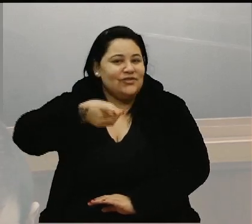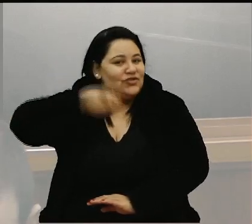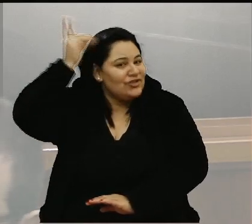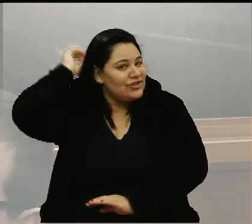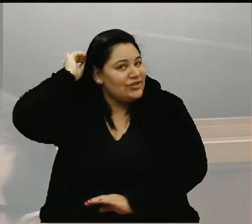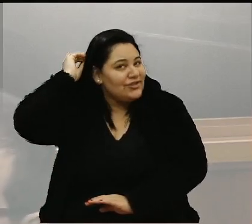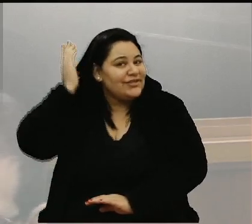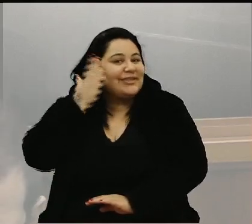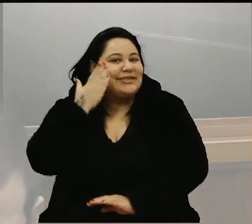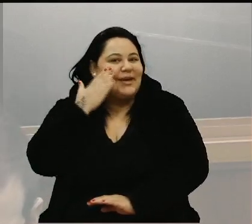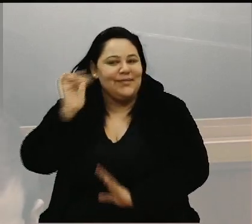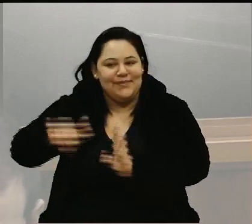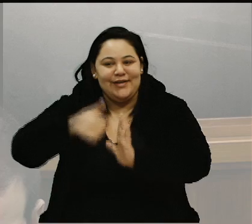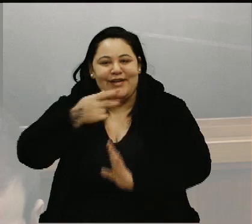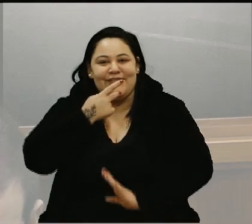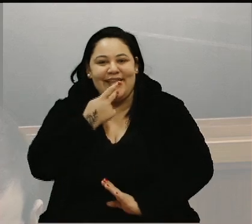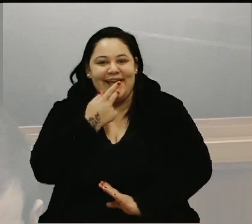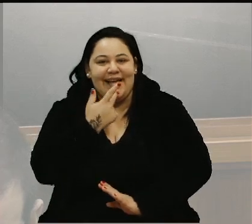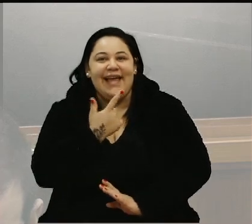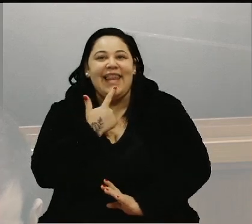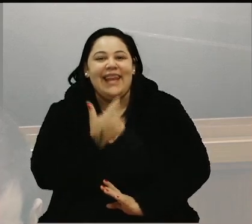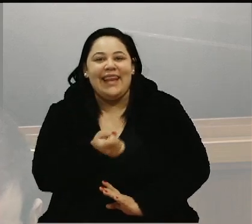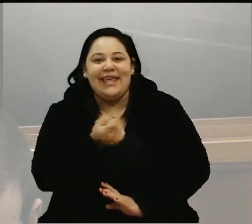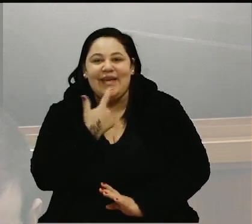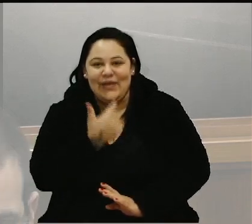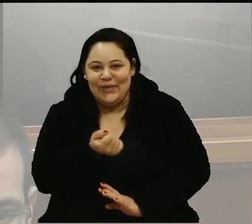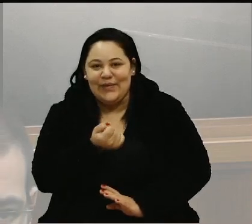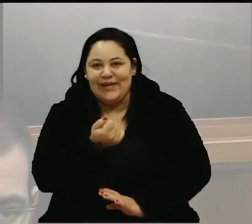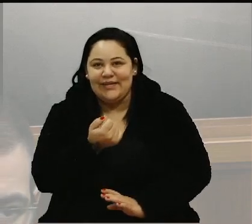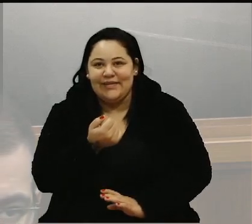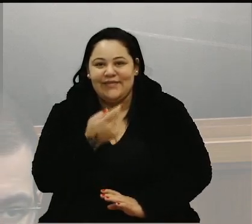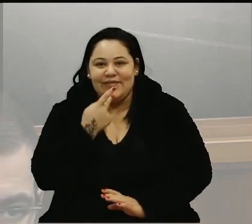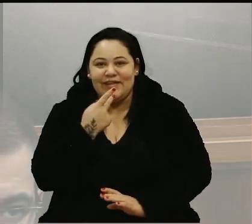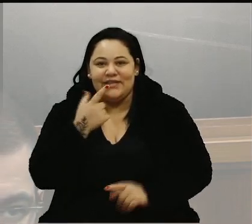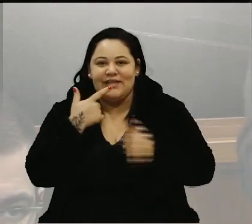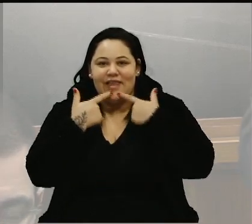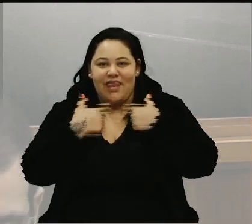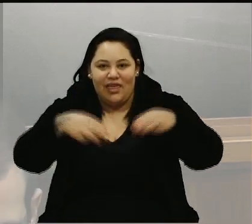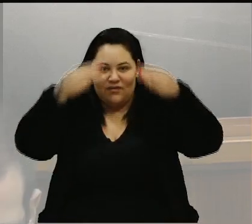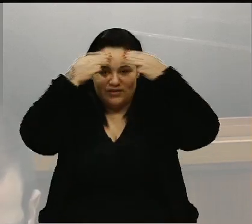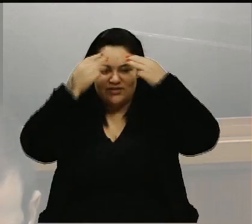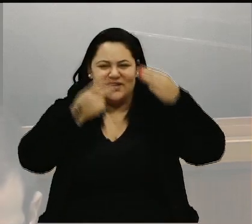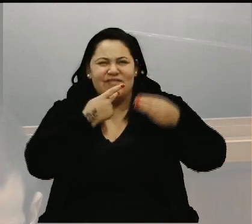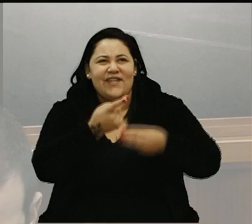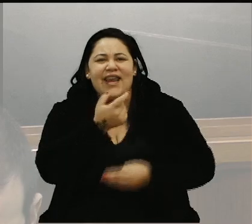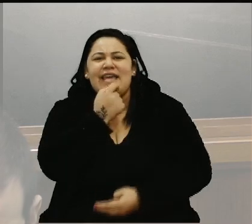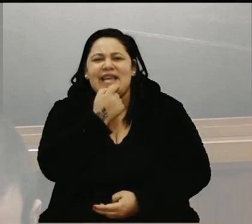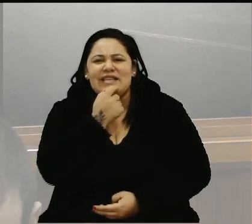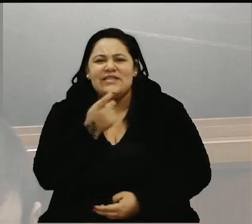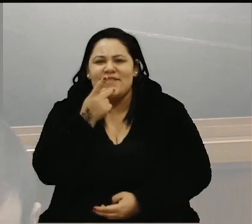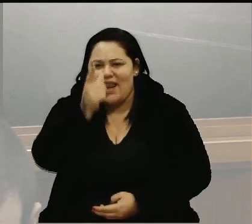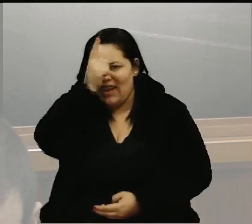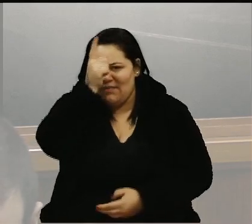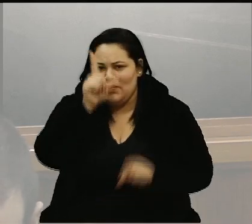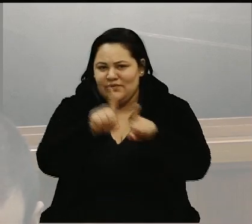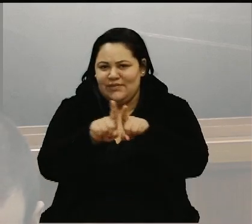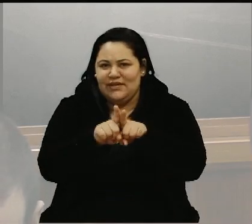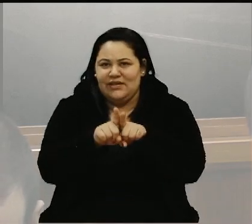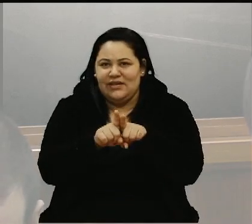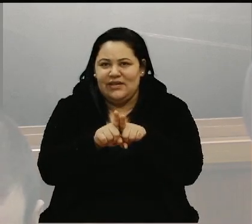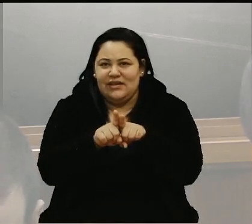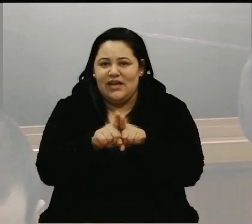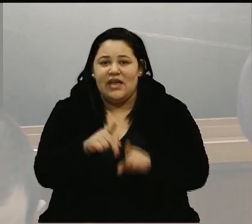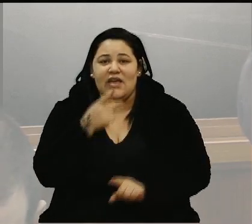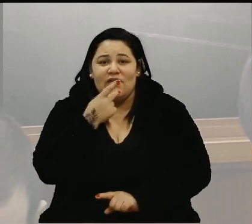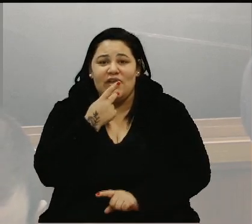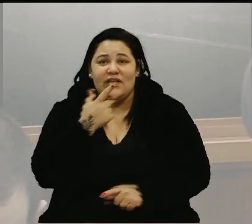sabe mais falar idiomas aqui, para pegar a questão da linguagem, né? Sei que fala inglês e fala alemão. E quando eu falo da